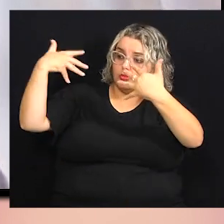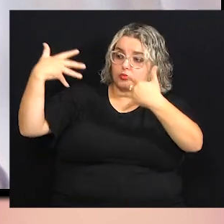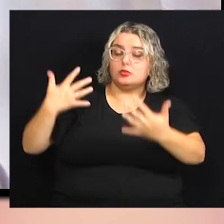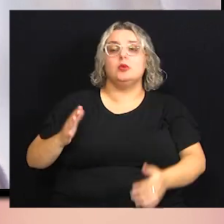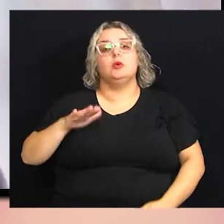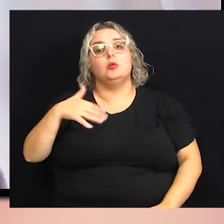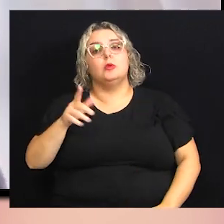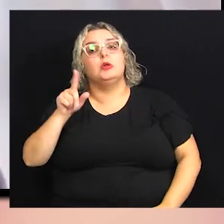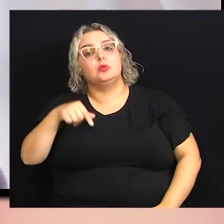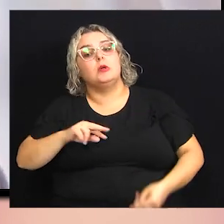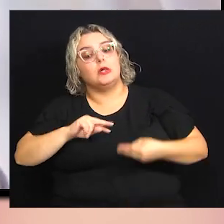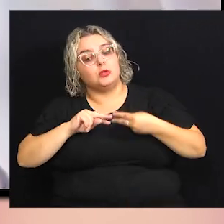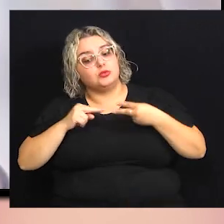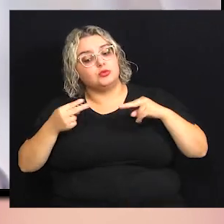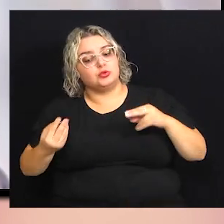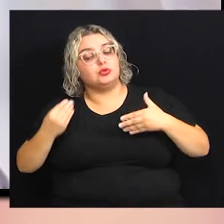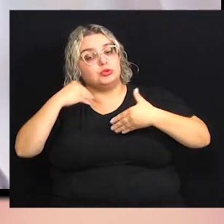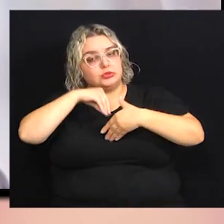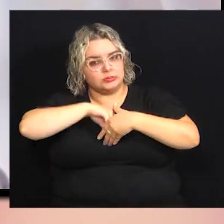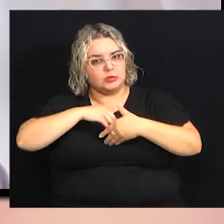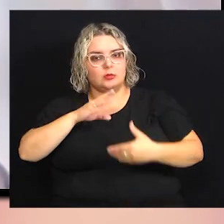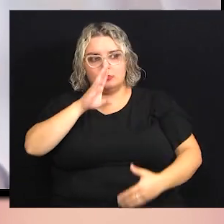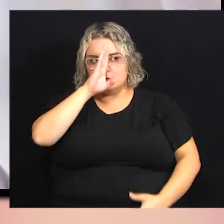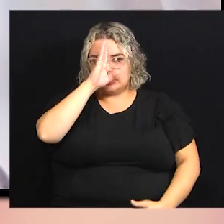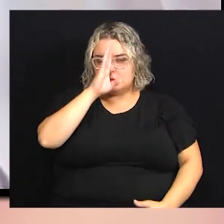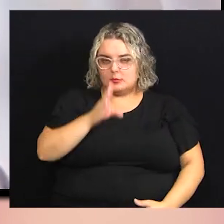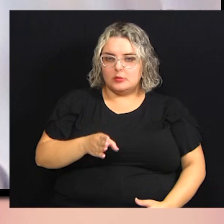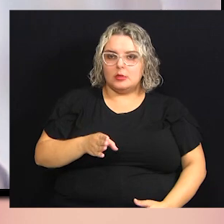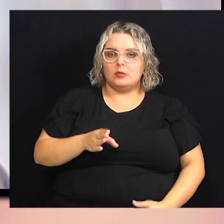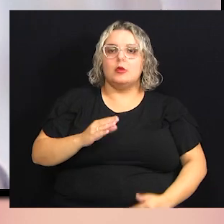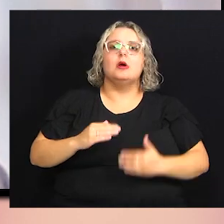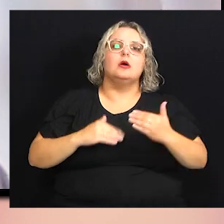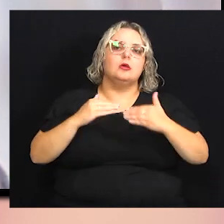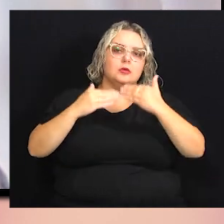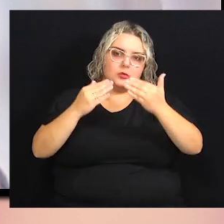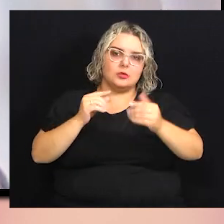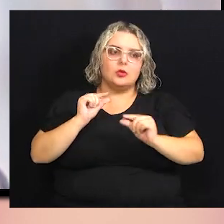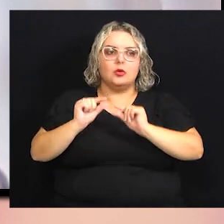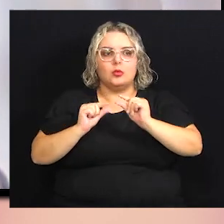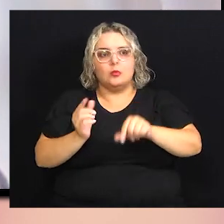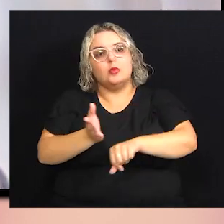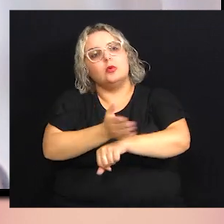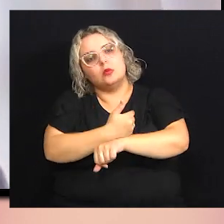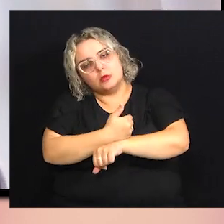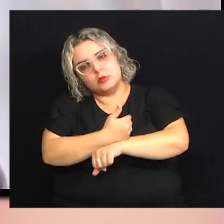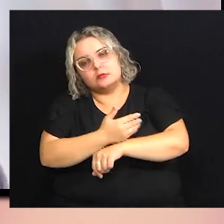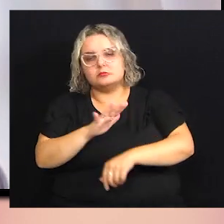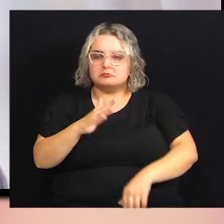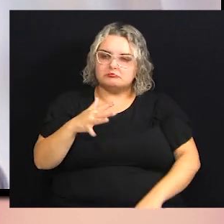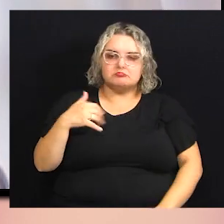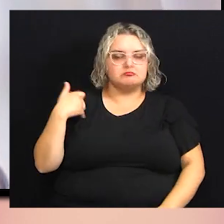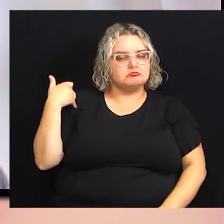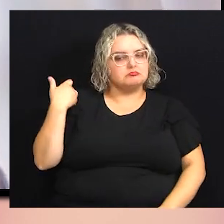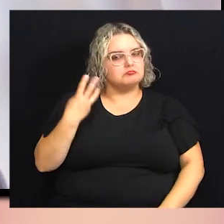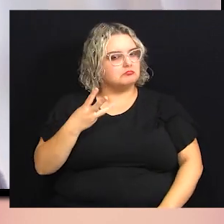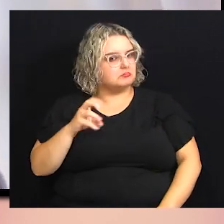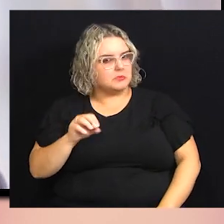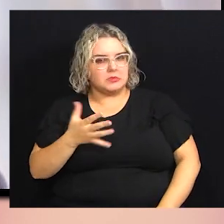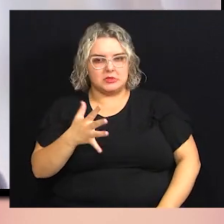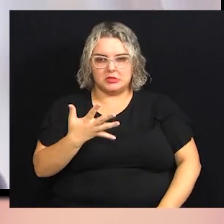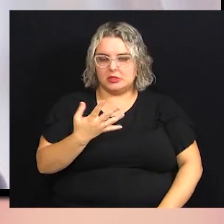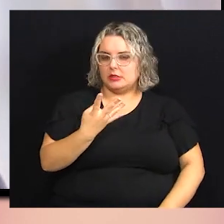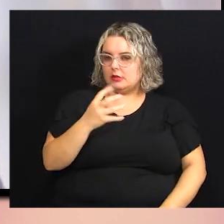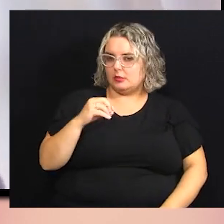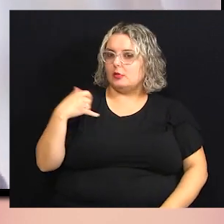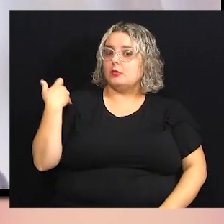solar. Então, quando é o fator genético o principal, aí desenvolve-se um pouco mais cedo, por volta dos 30